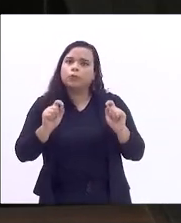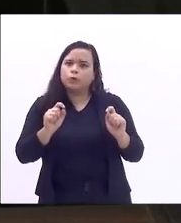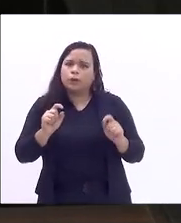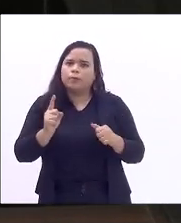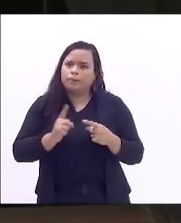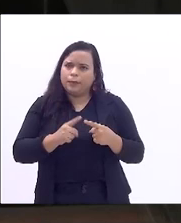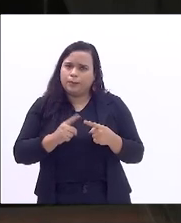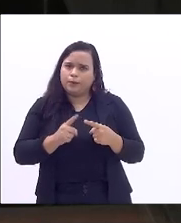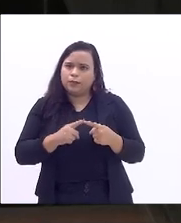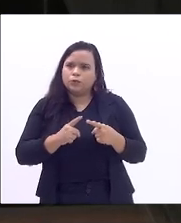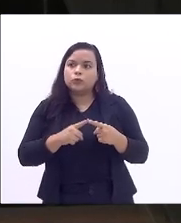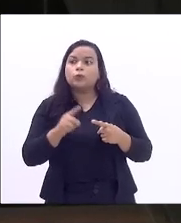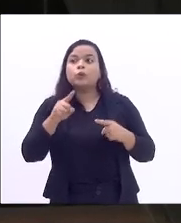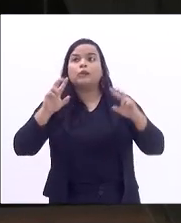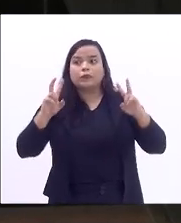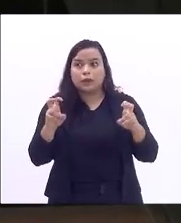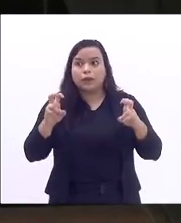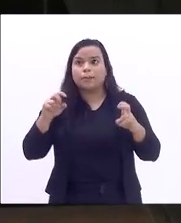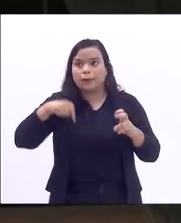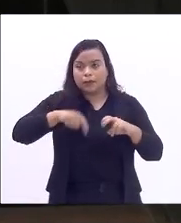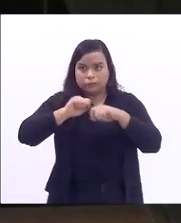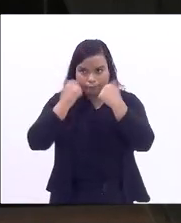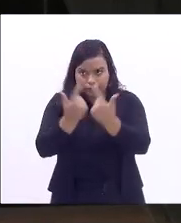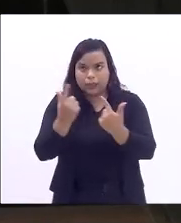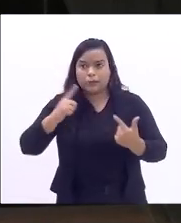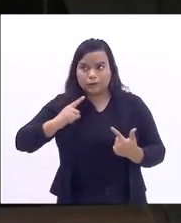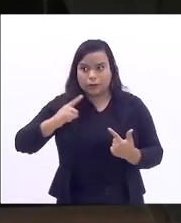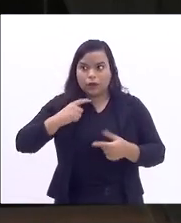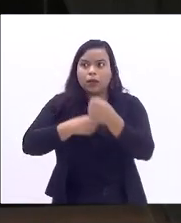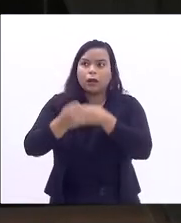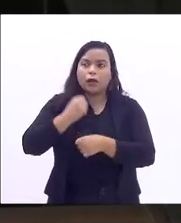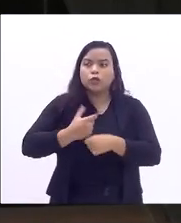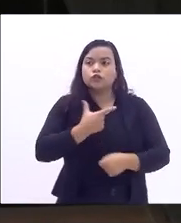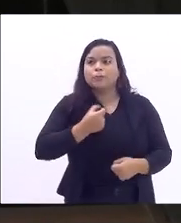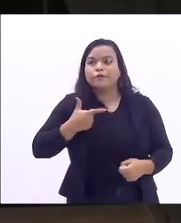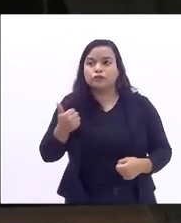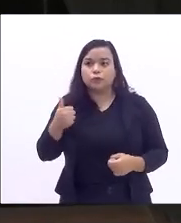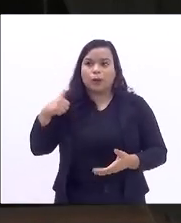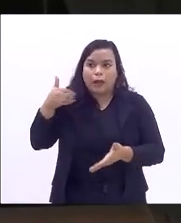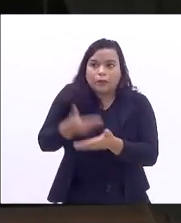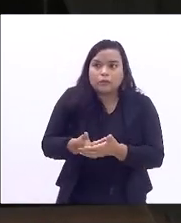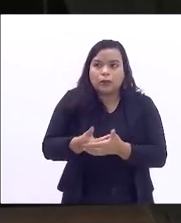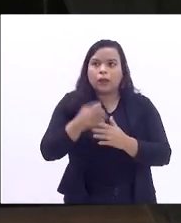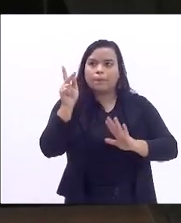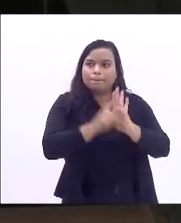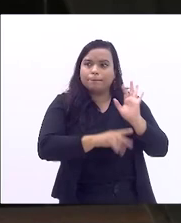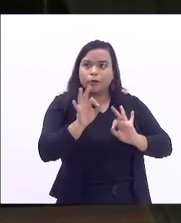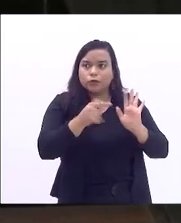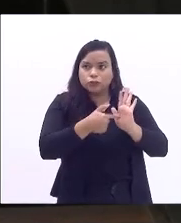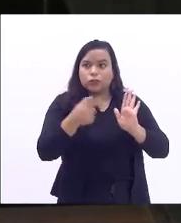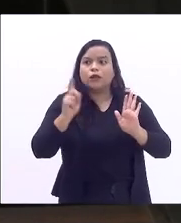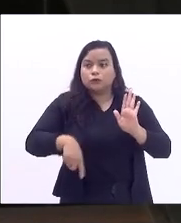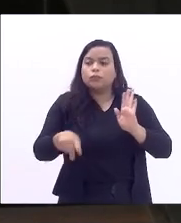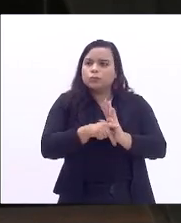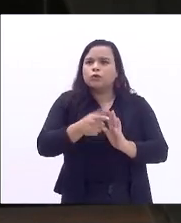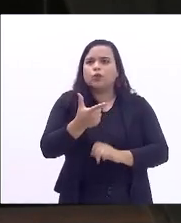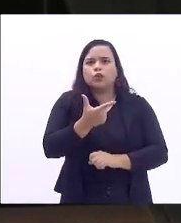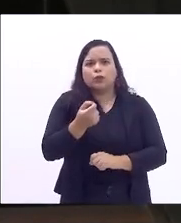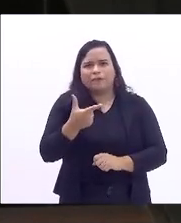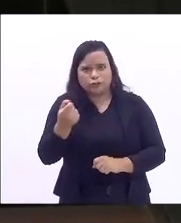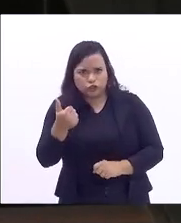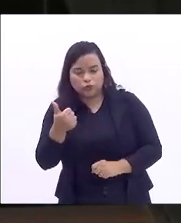primeiro sistema tá aqui na casa deixa 2021 porque o projeto é de 2021